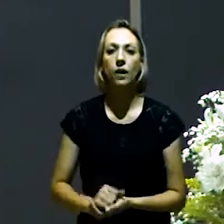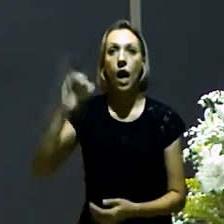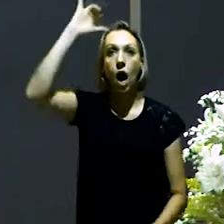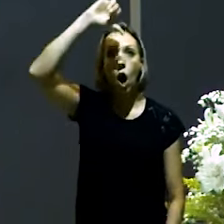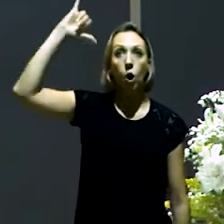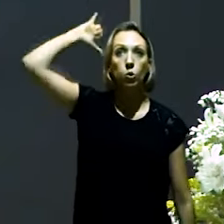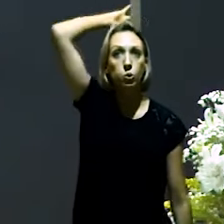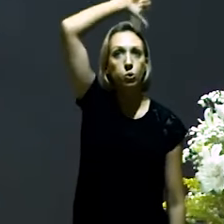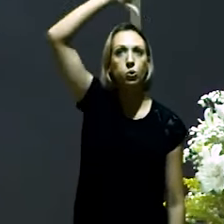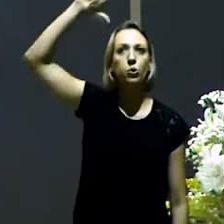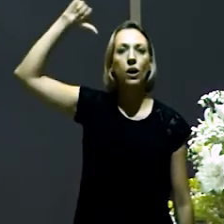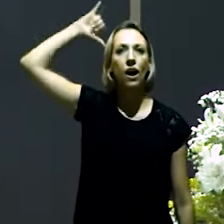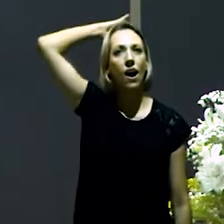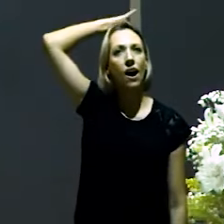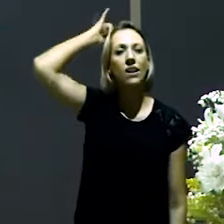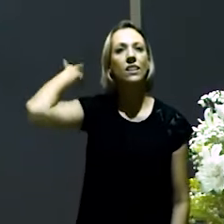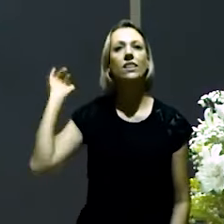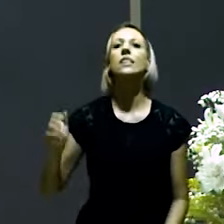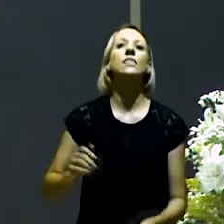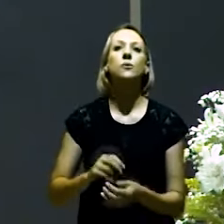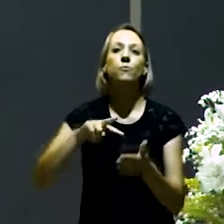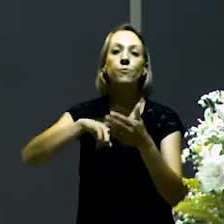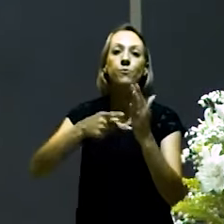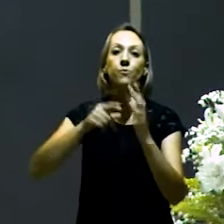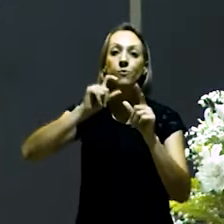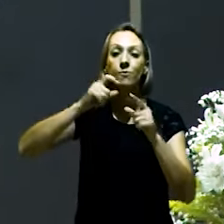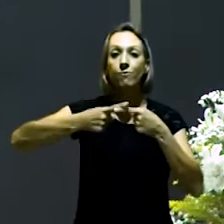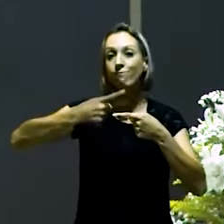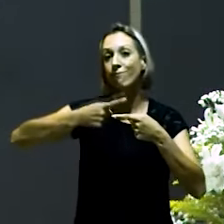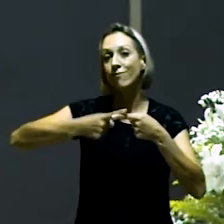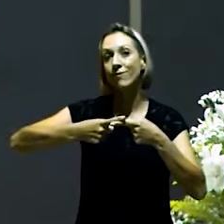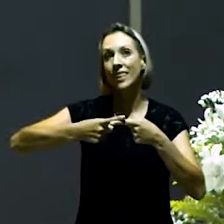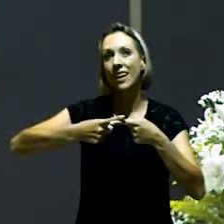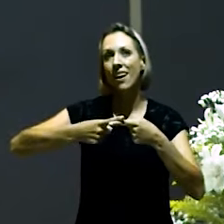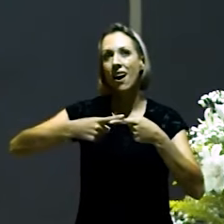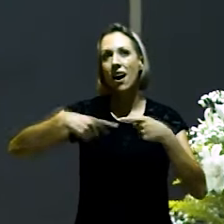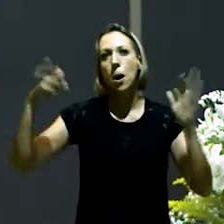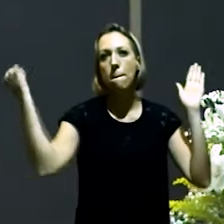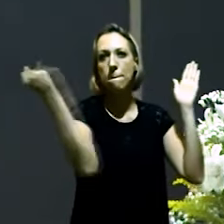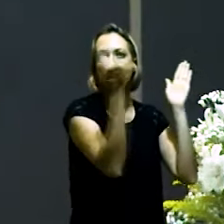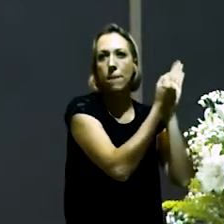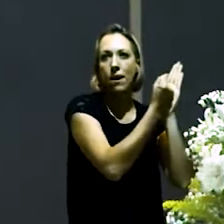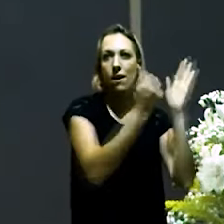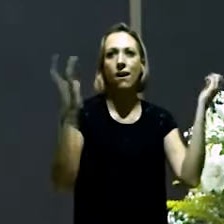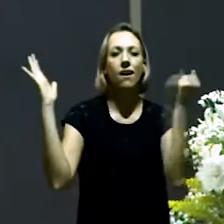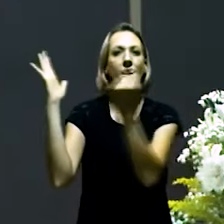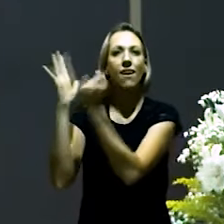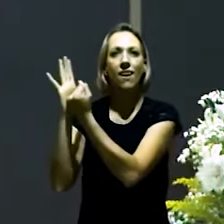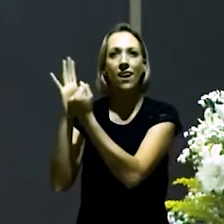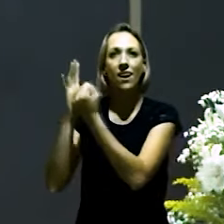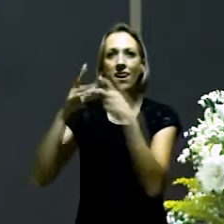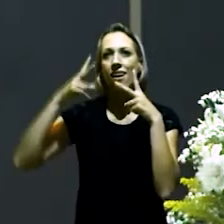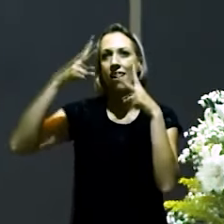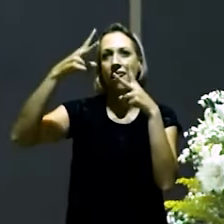lambuzar, ungir no grego, faz sentido. Porque a palavra cravar na cruz é a mesma palavra grega